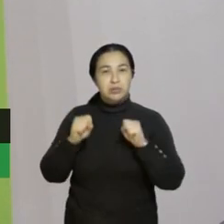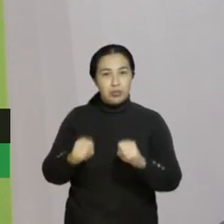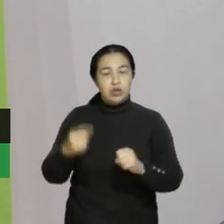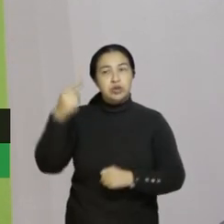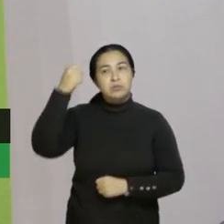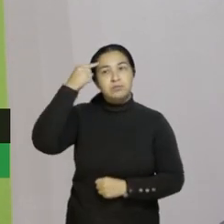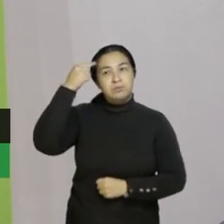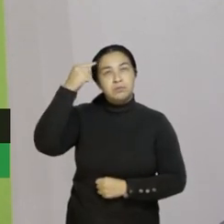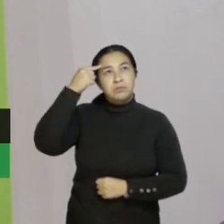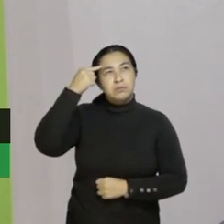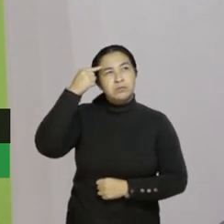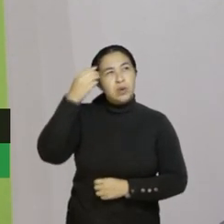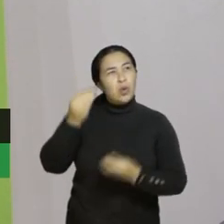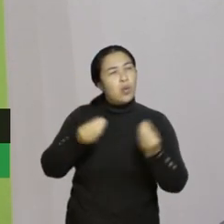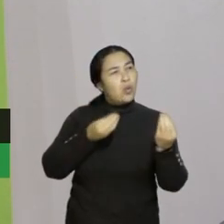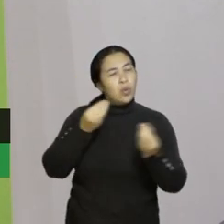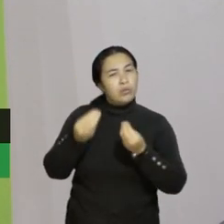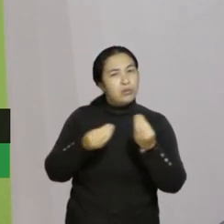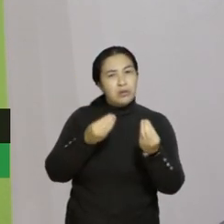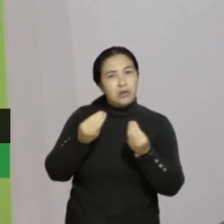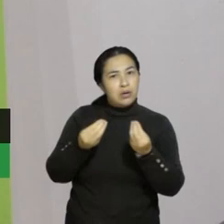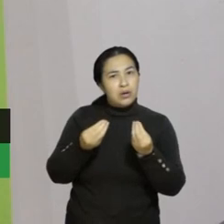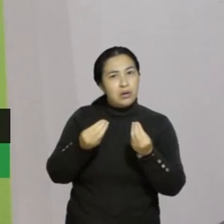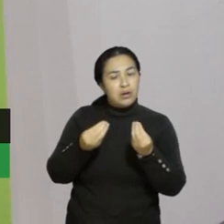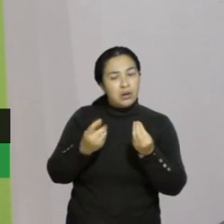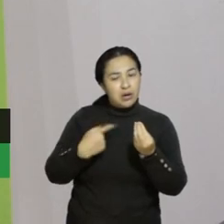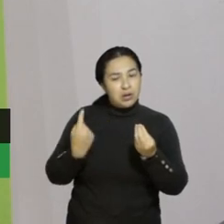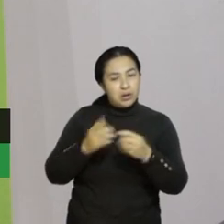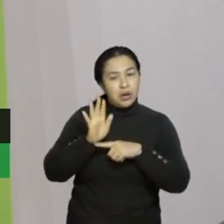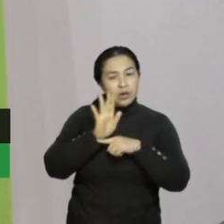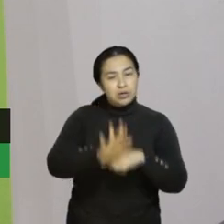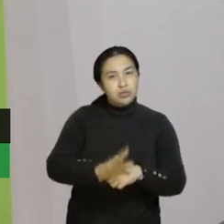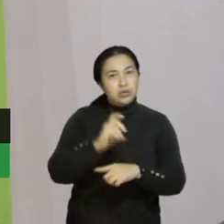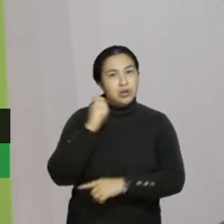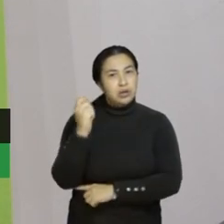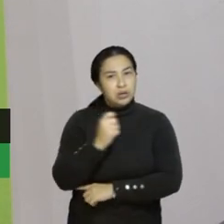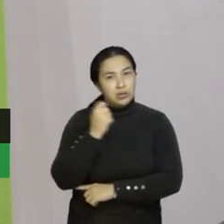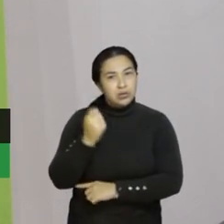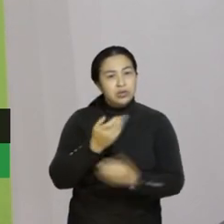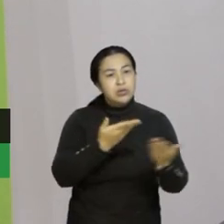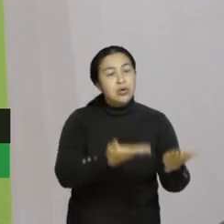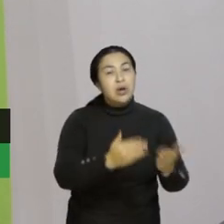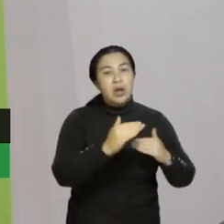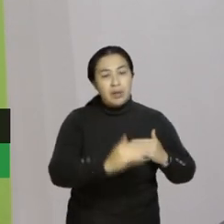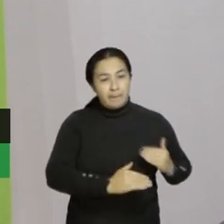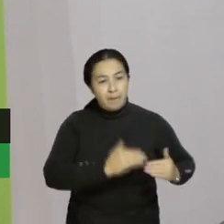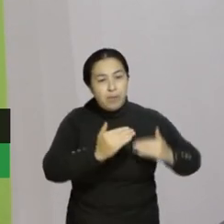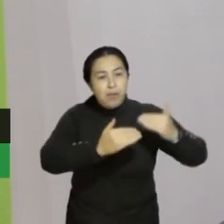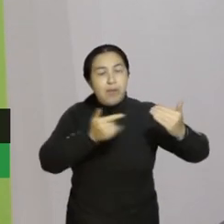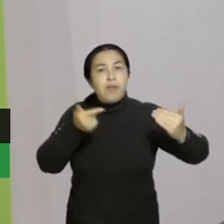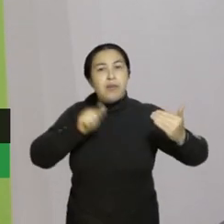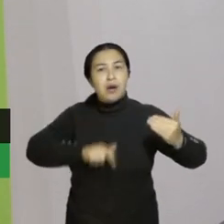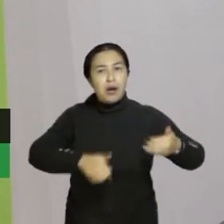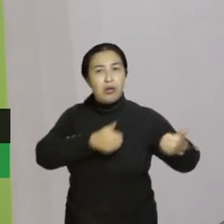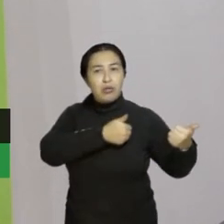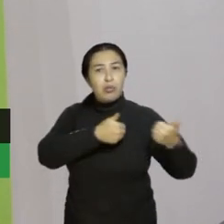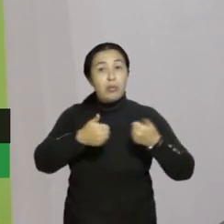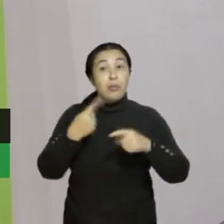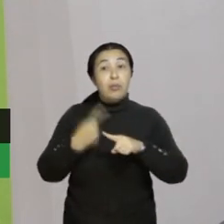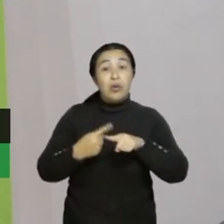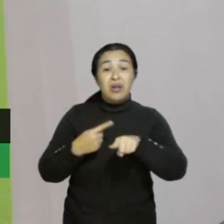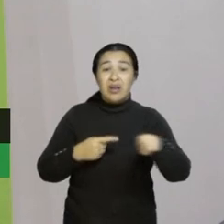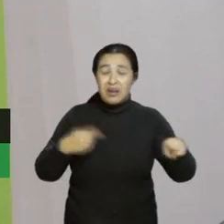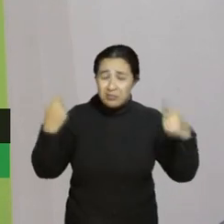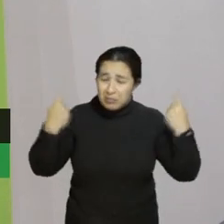em algo para que a gente ajude o Rio Grande do Sul a se reconstruir. Porque eles vão precisar